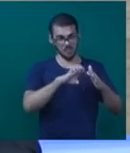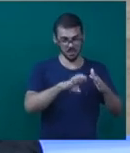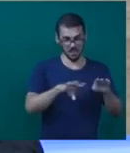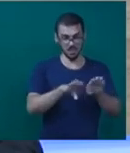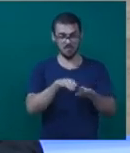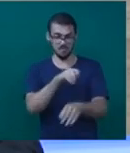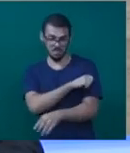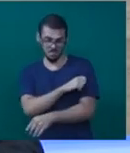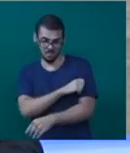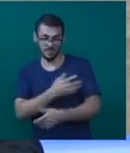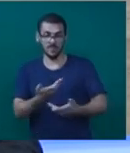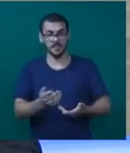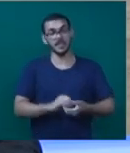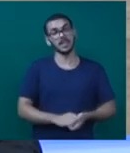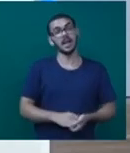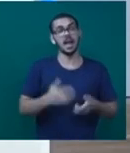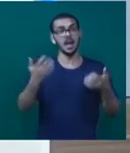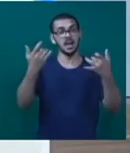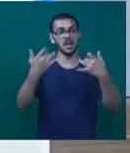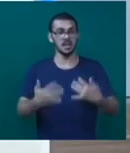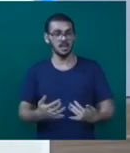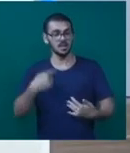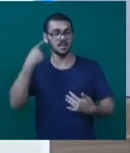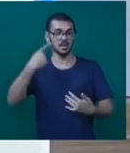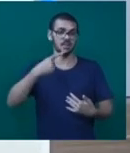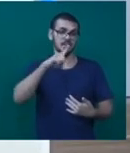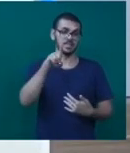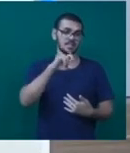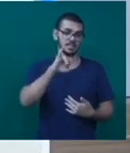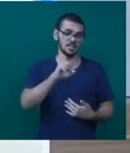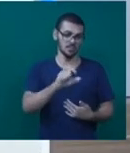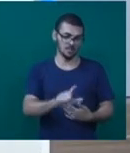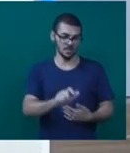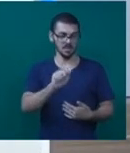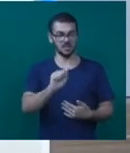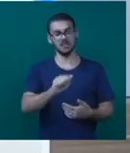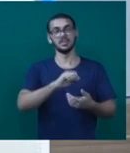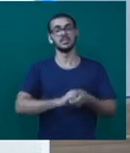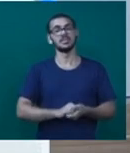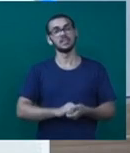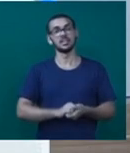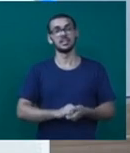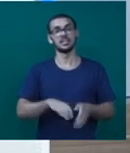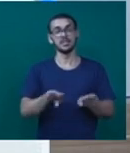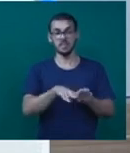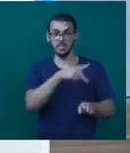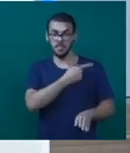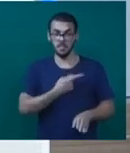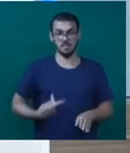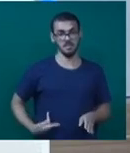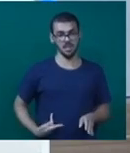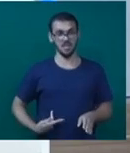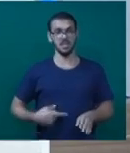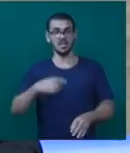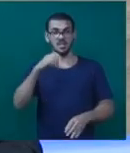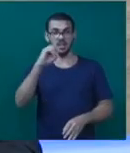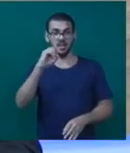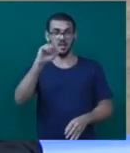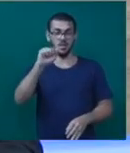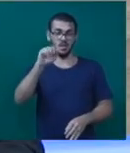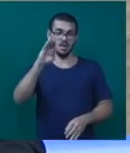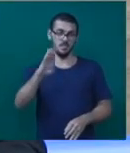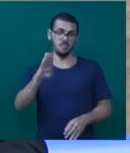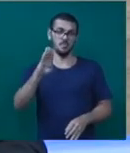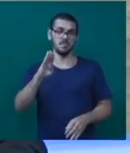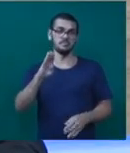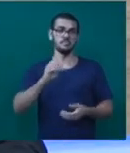fala sobre o assunto agora com a advogada Zilda Vicentina Arantes, que também é presidente da Comissão de Direito e Processo também do Trabalho